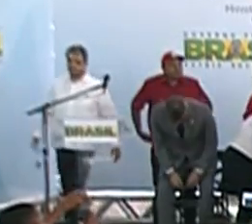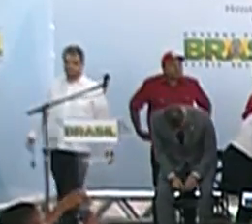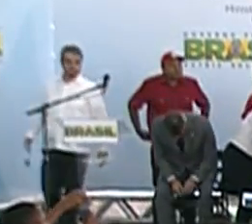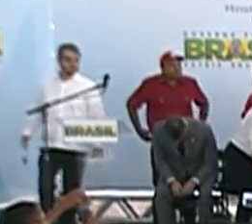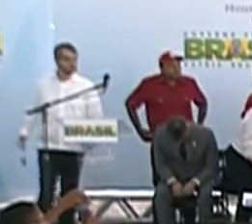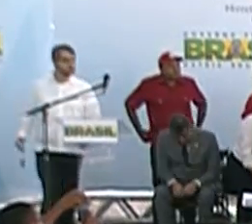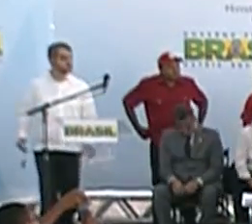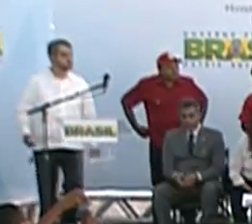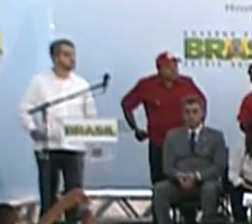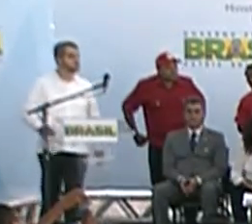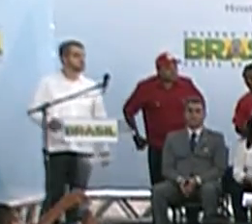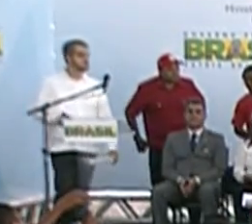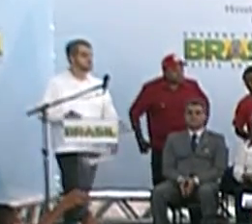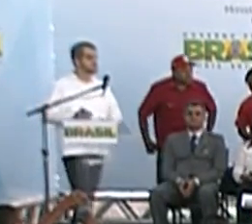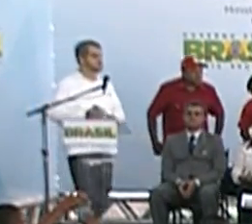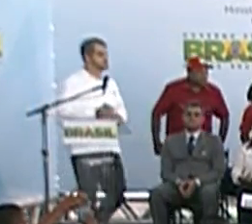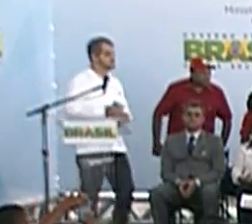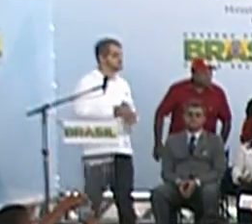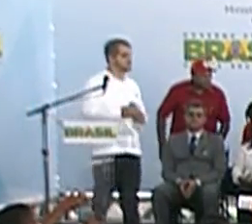E neste momento,